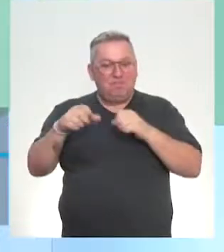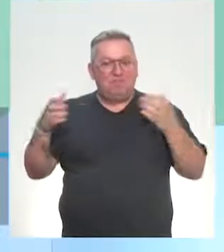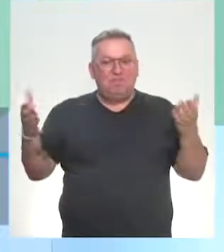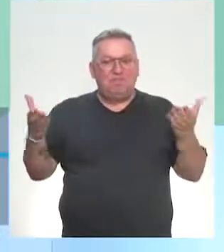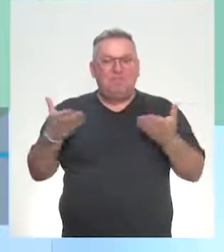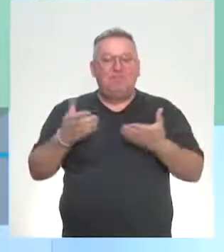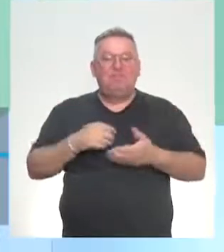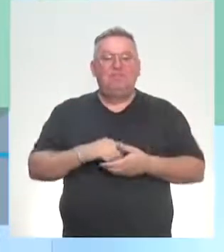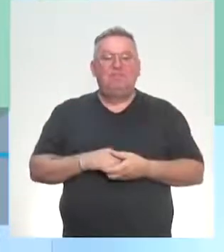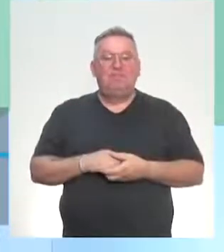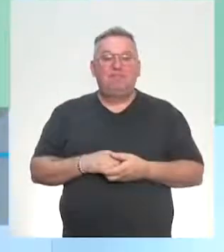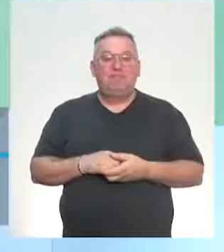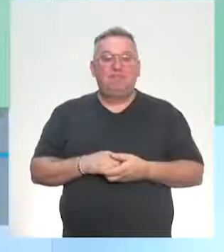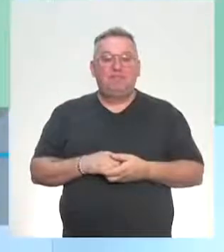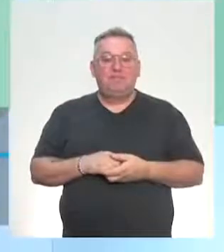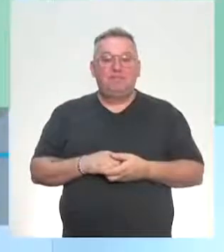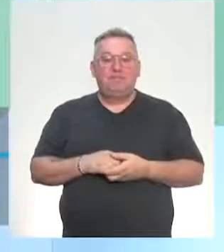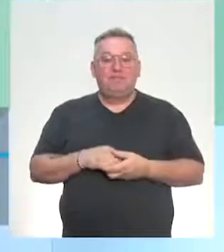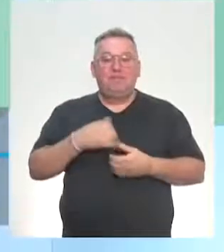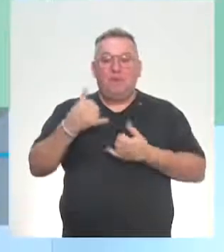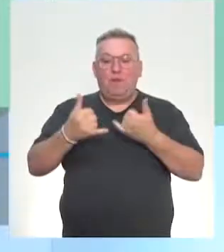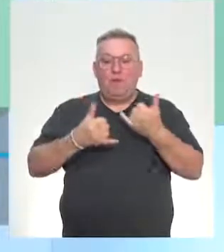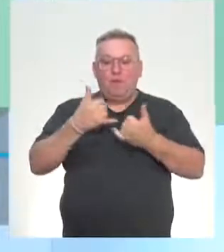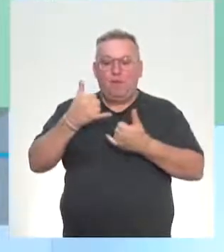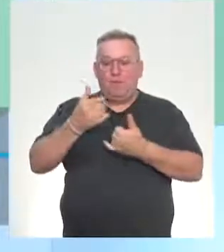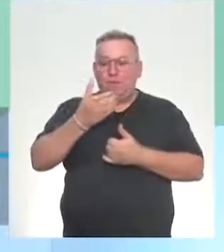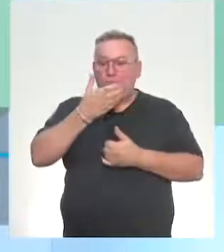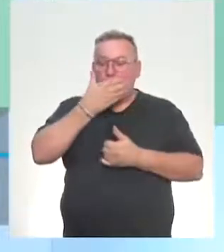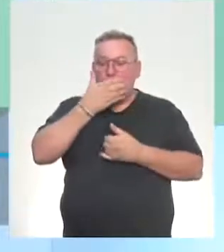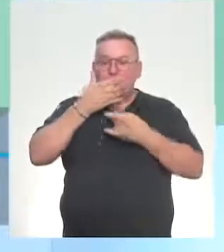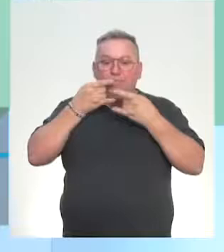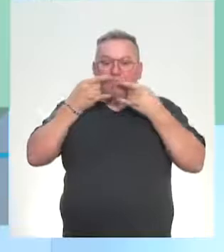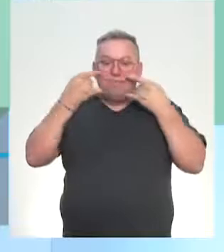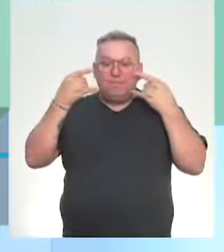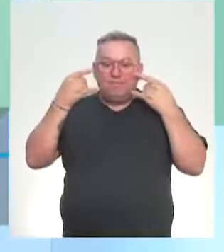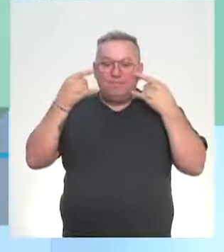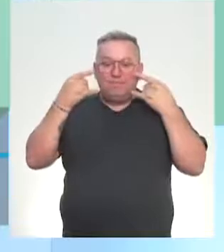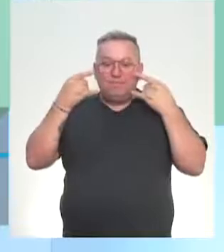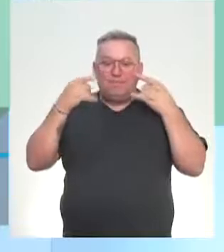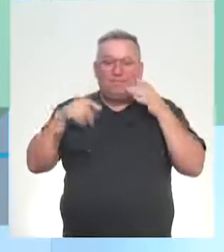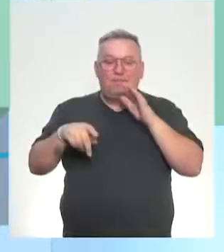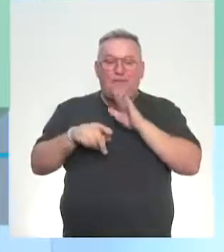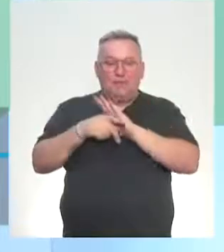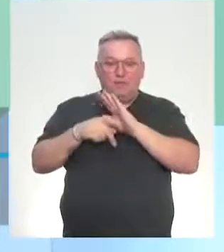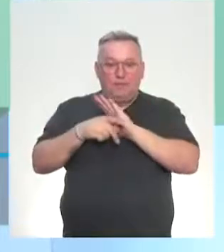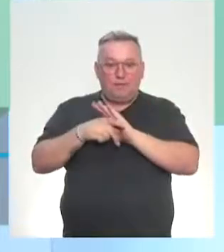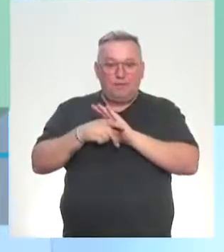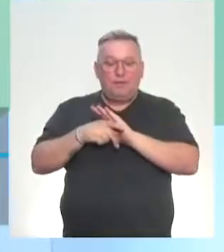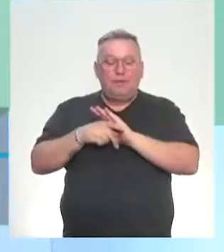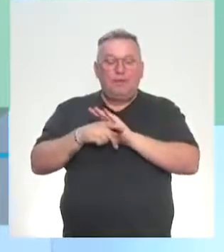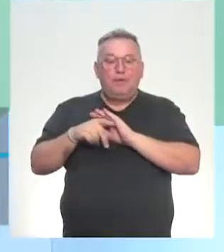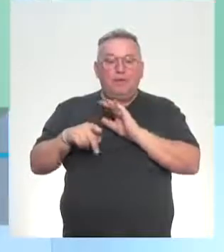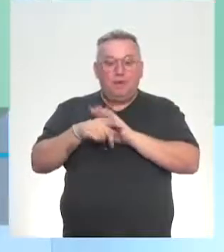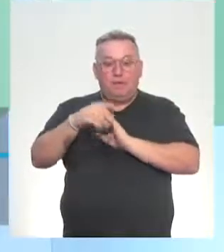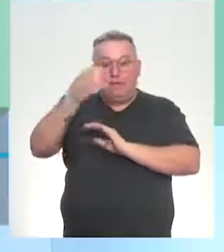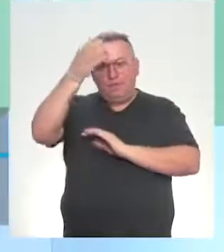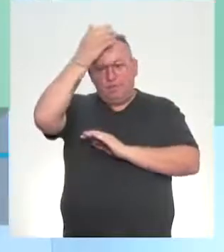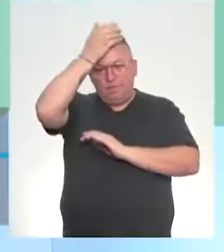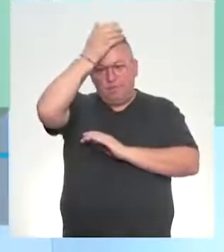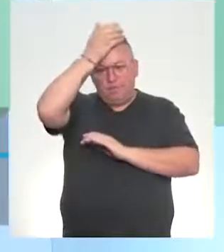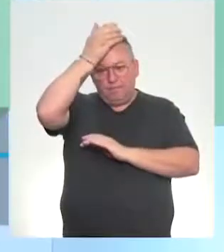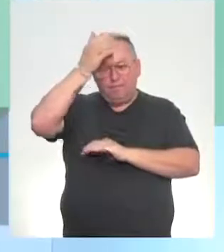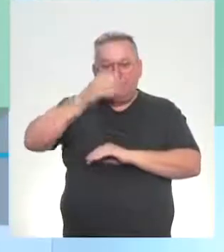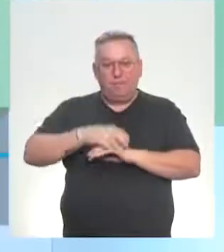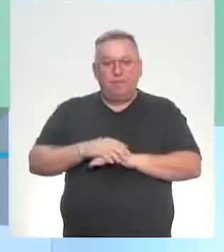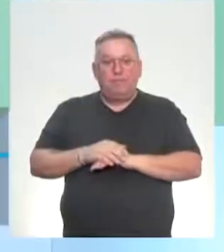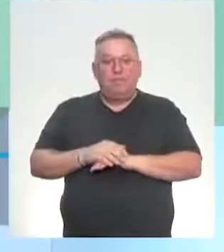alunos da Pro Shirley, né? O brinquedo está com uma máscara no rosto, e aí é a máscara da enfermeira como super-herói. Então,